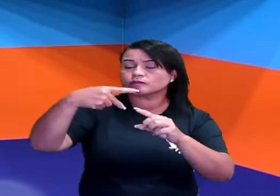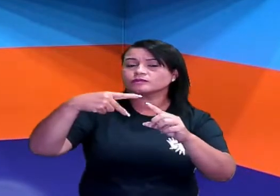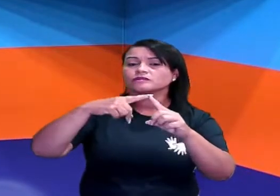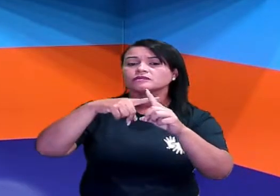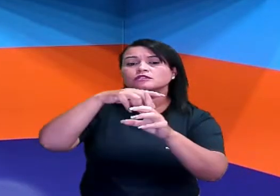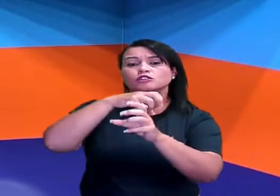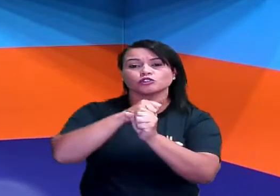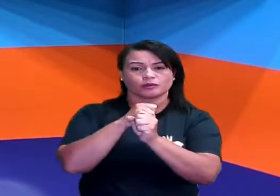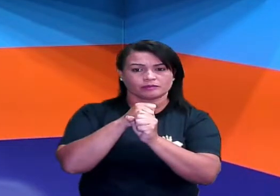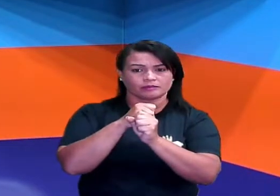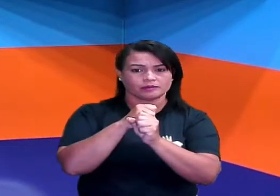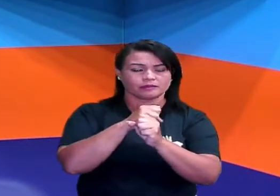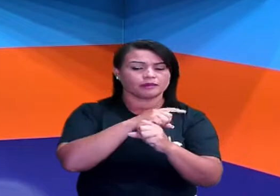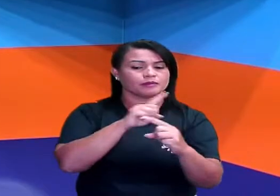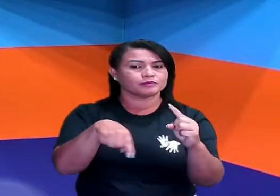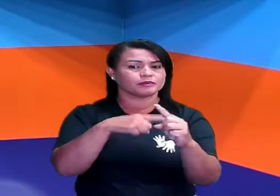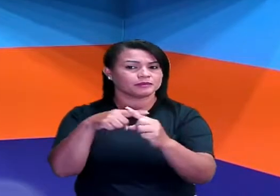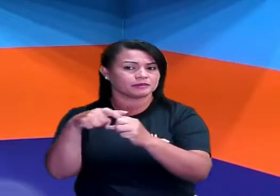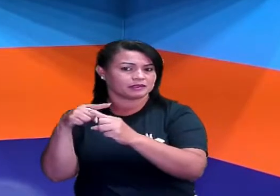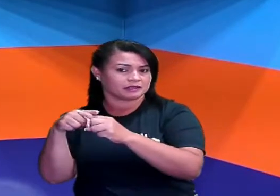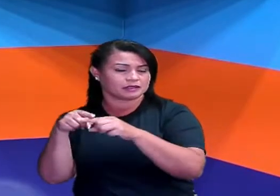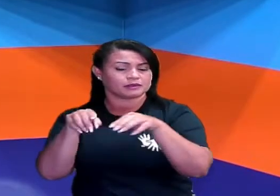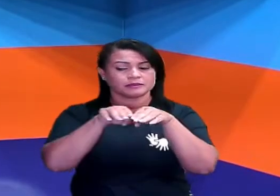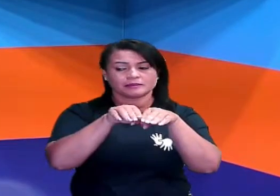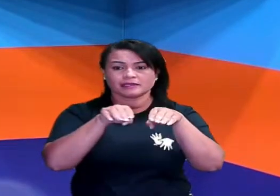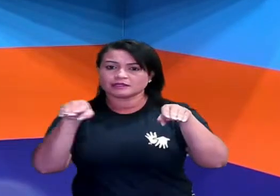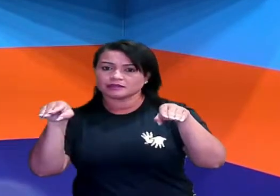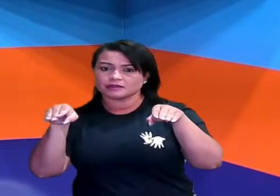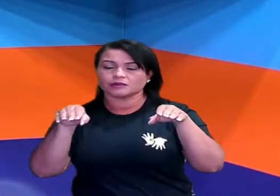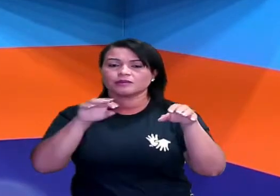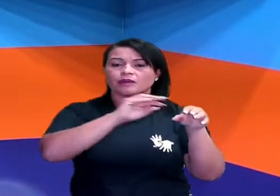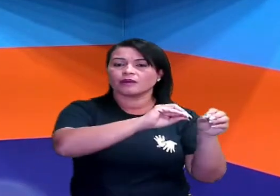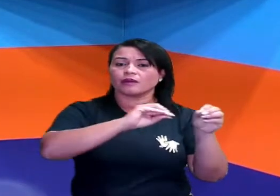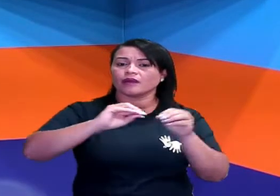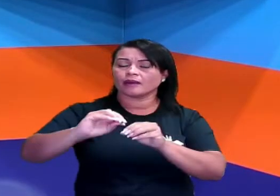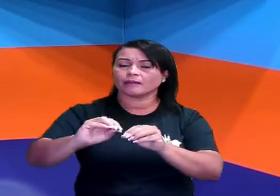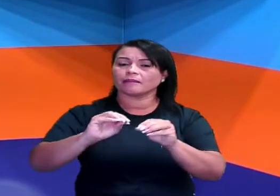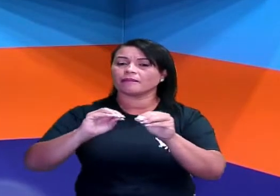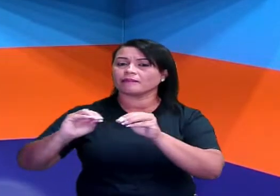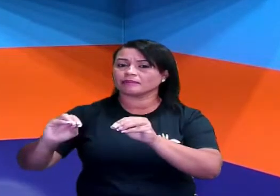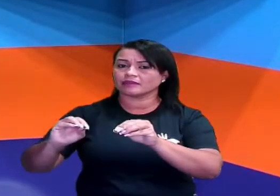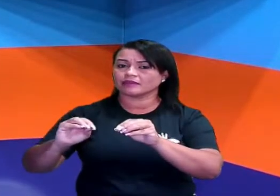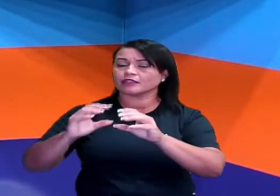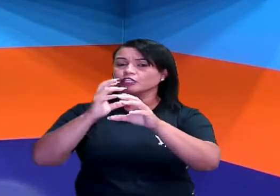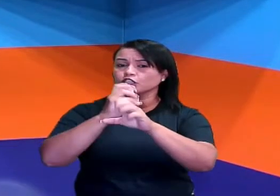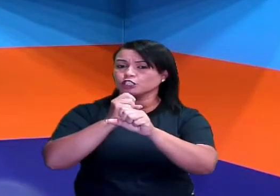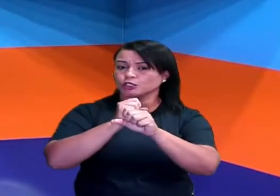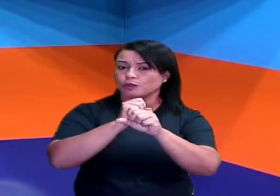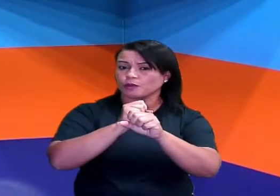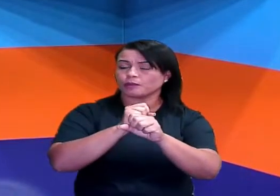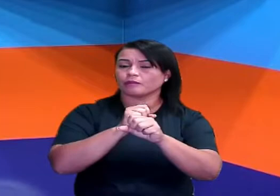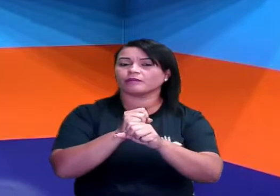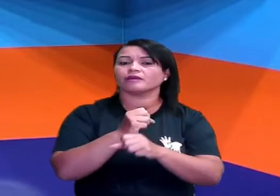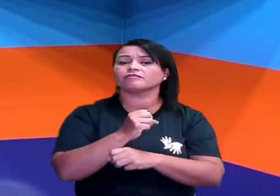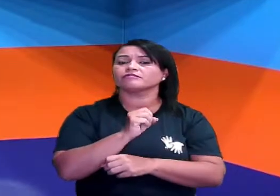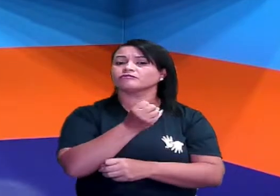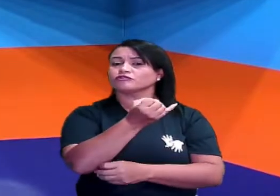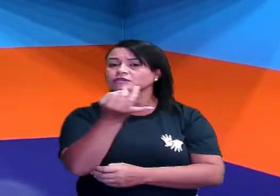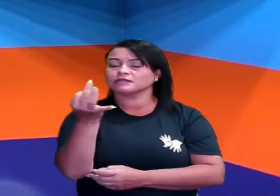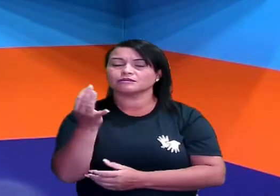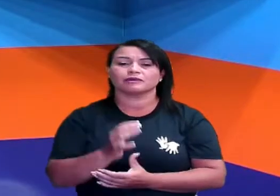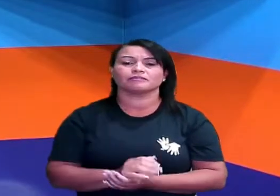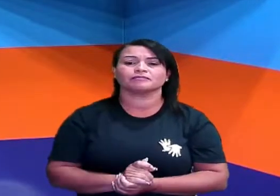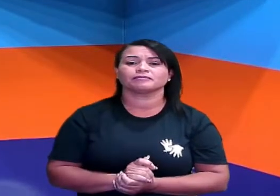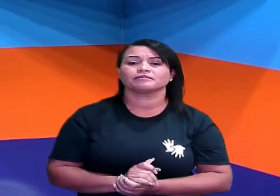Somo. Multiplicação de bases iguais, repete a base e soma os expoentes. Ok?